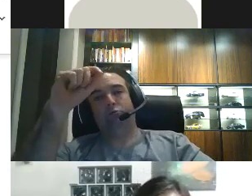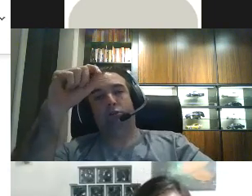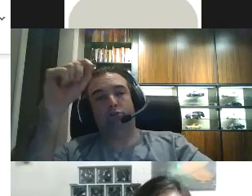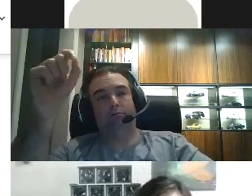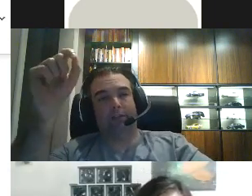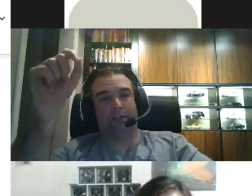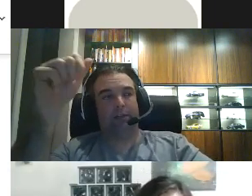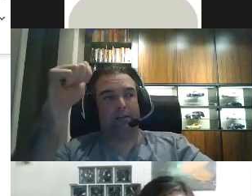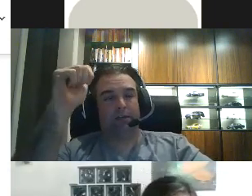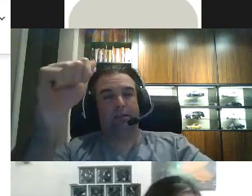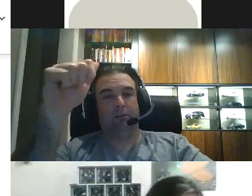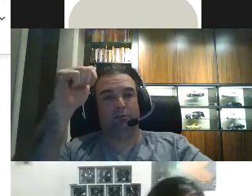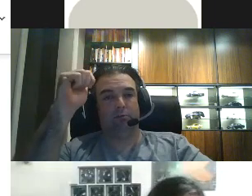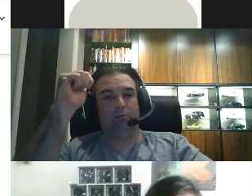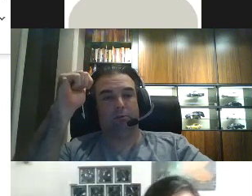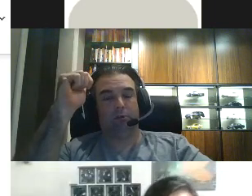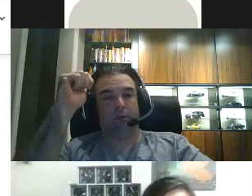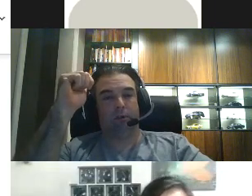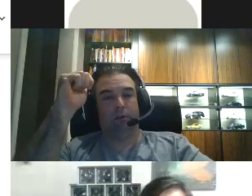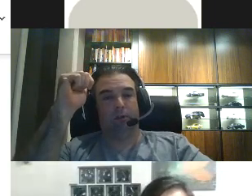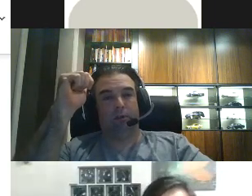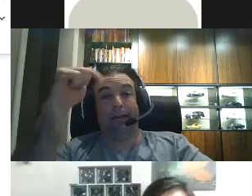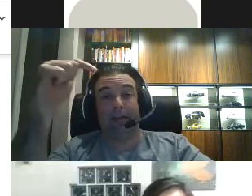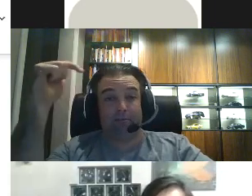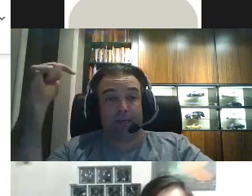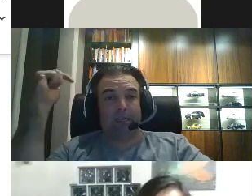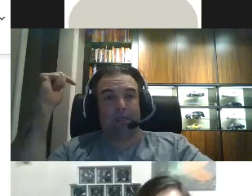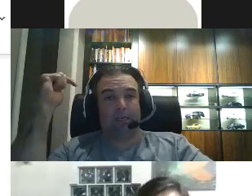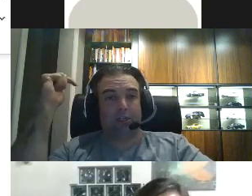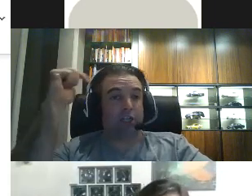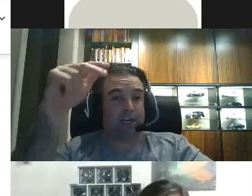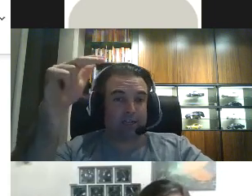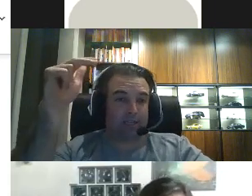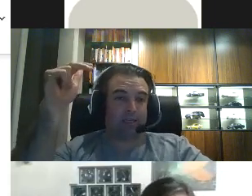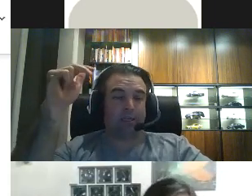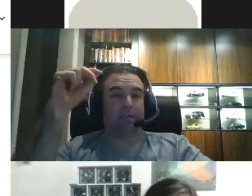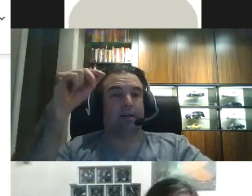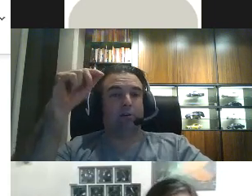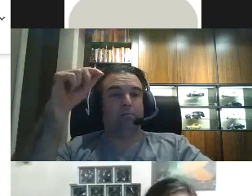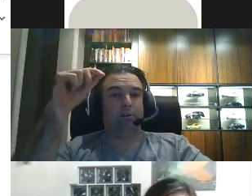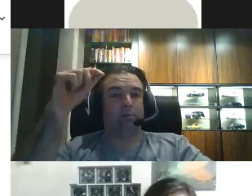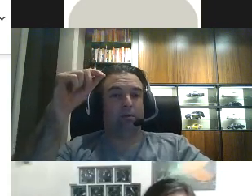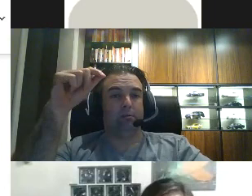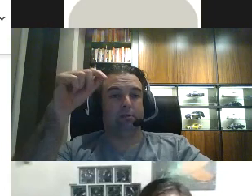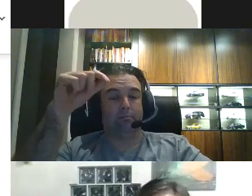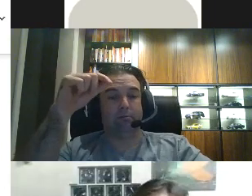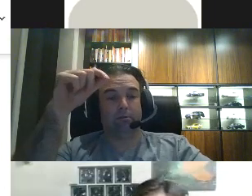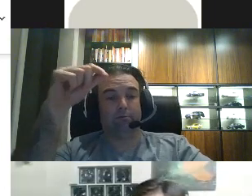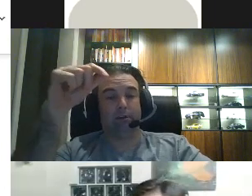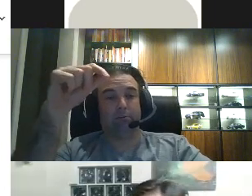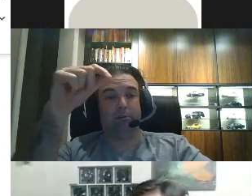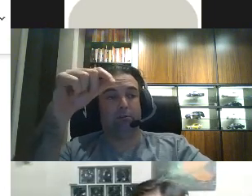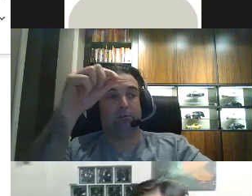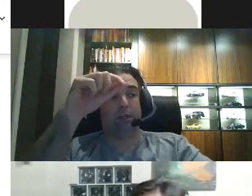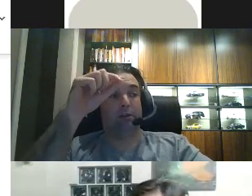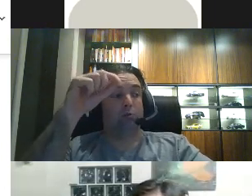Precipitação não só chuva, tá? Granizo, neve, geada. Na aula de precipitação, sábado, nós vamos